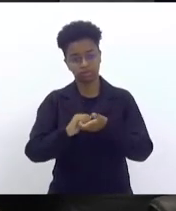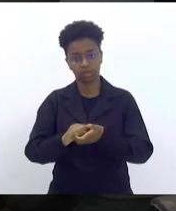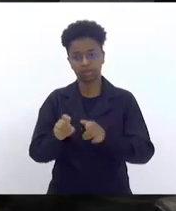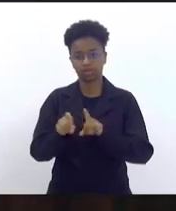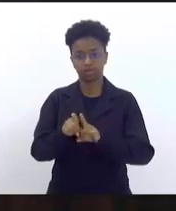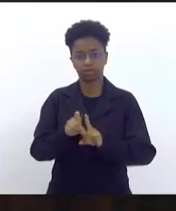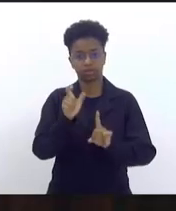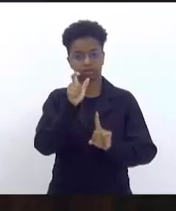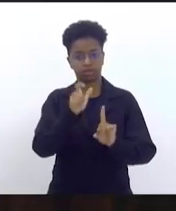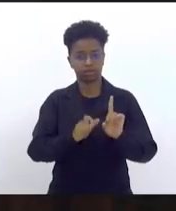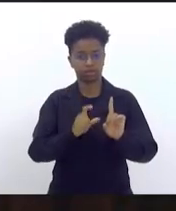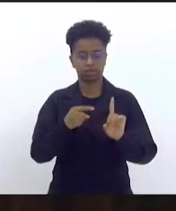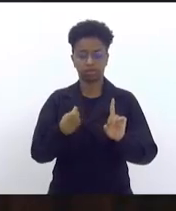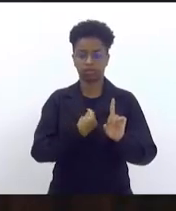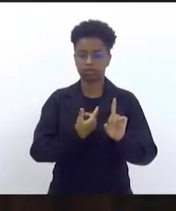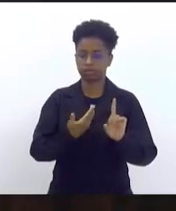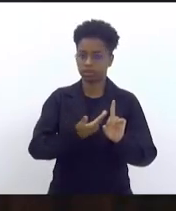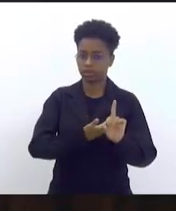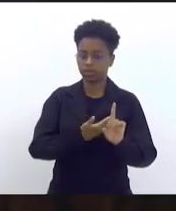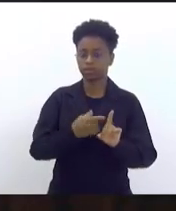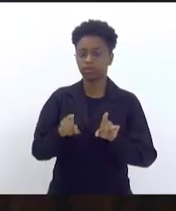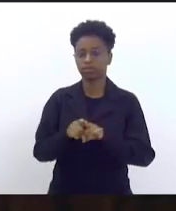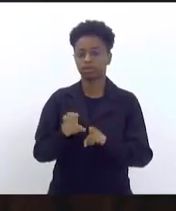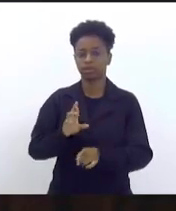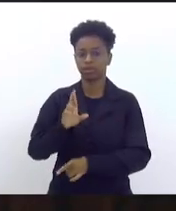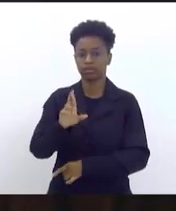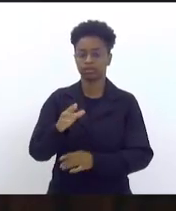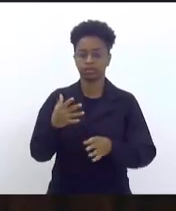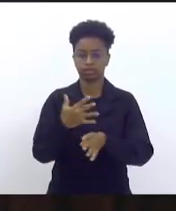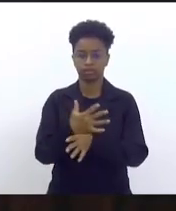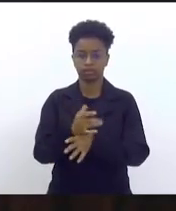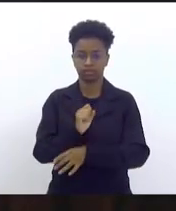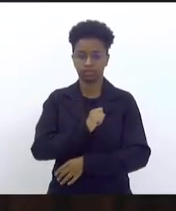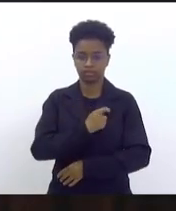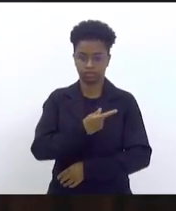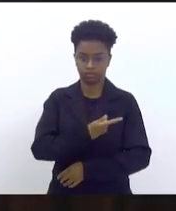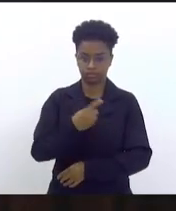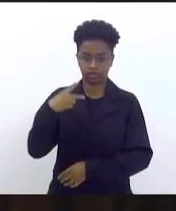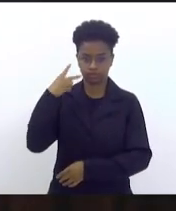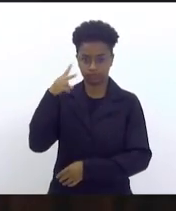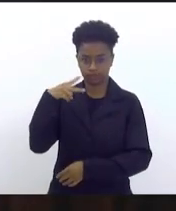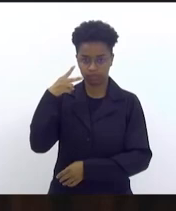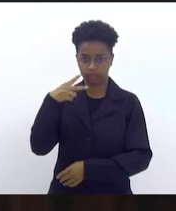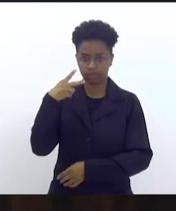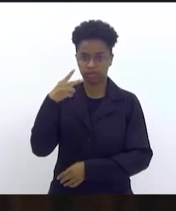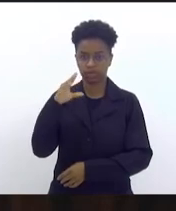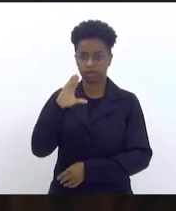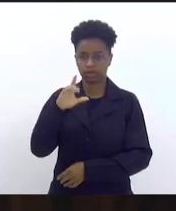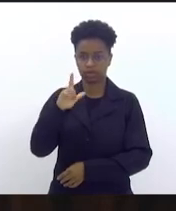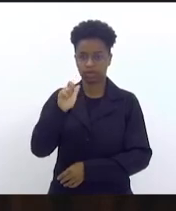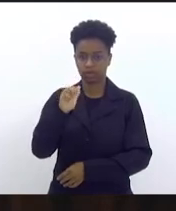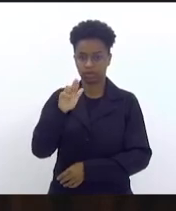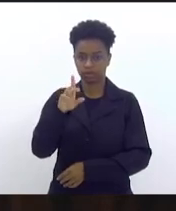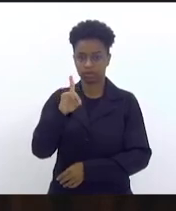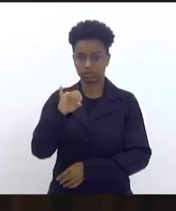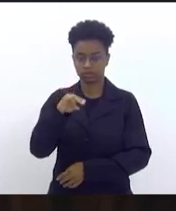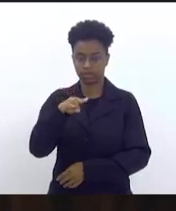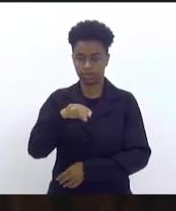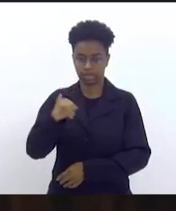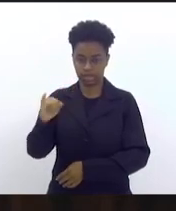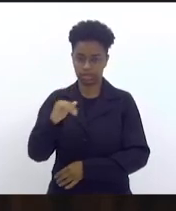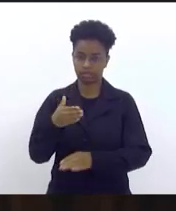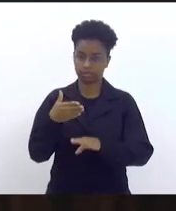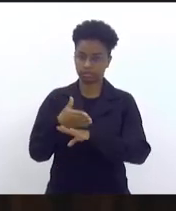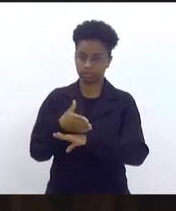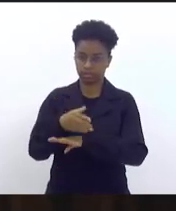nosso amigo e representante da cidade de São Gonçalo Vereador Claudinei Siqueira que se faz presente